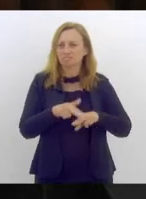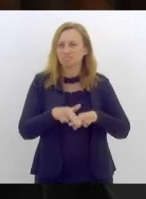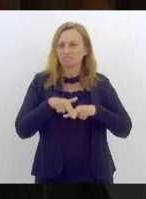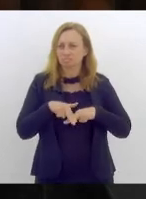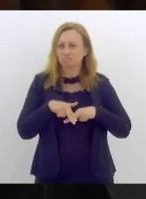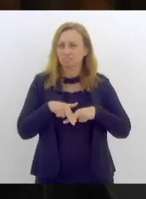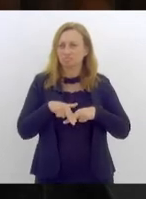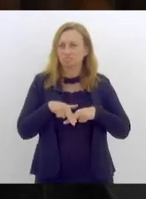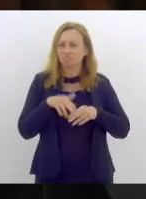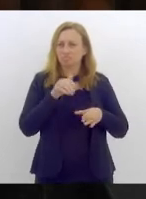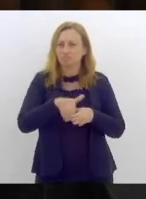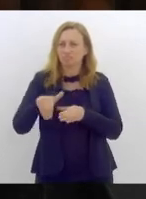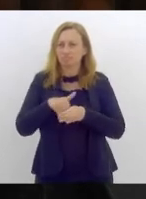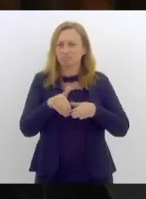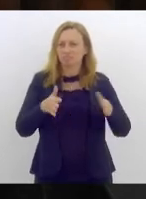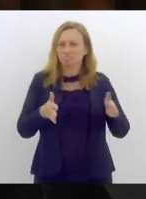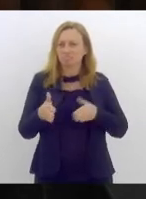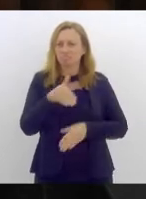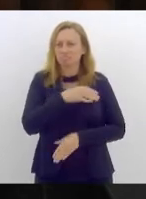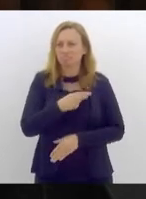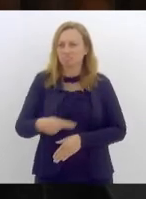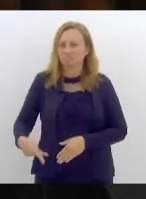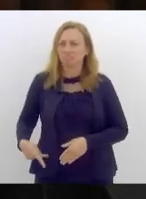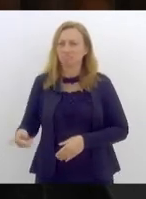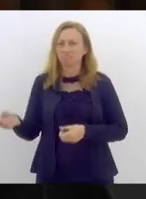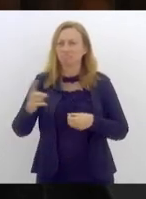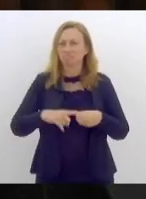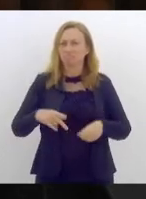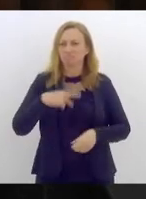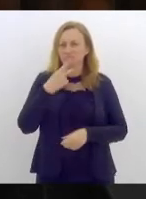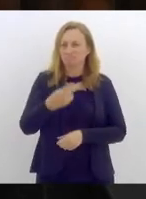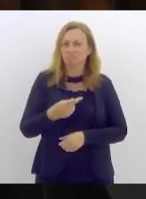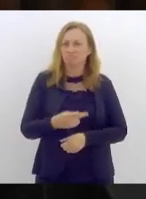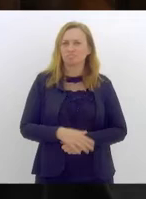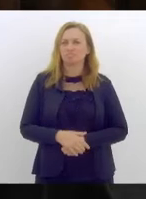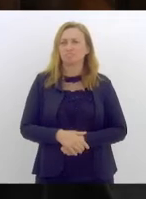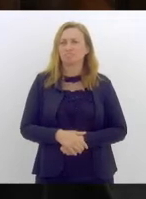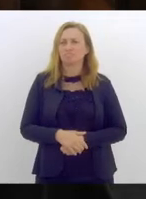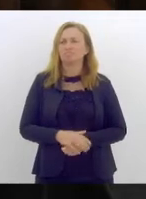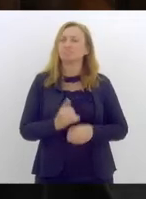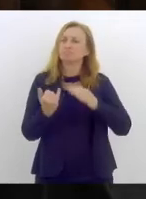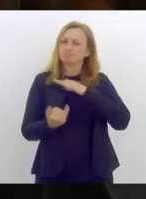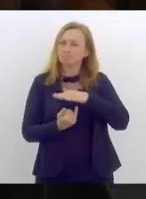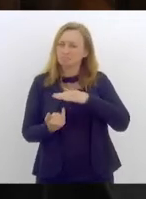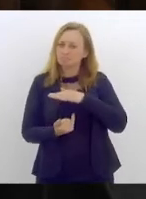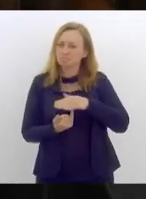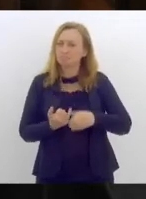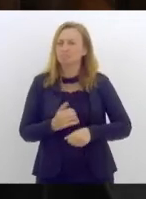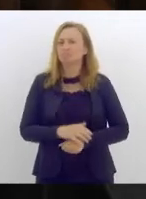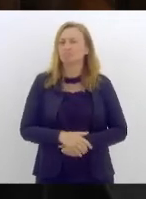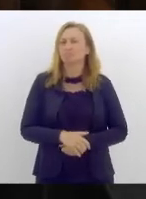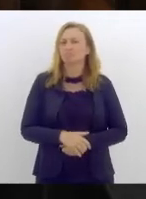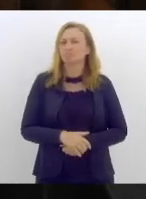eleições presidenciais e volta a dizer que as nossas instituições